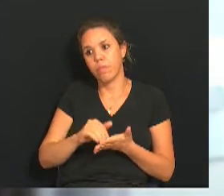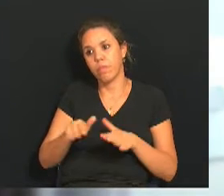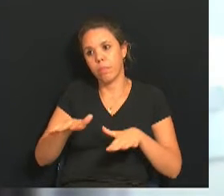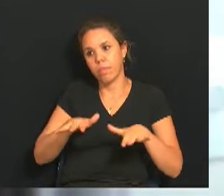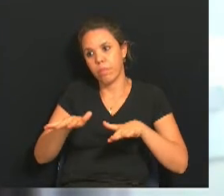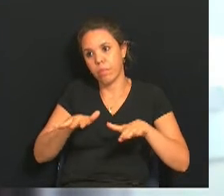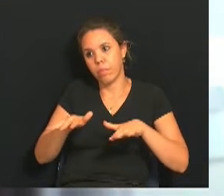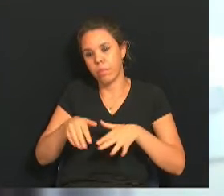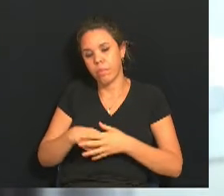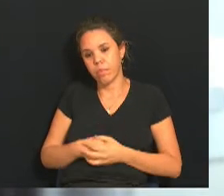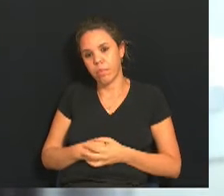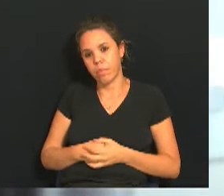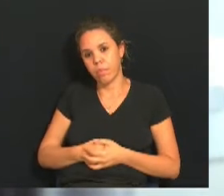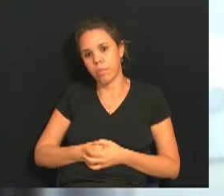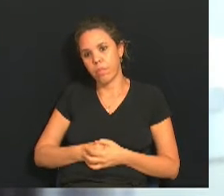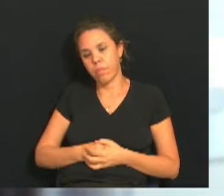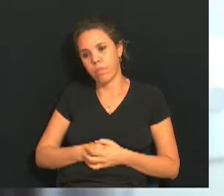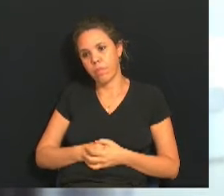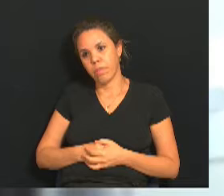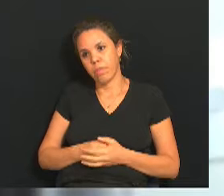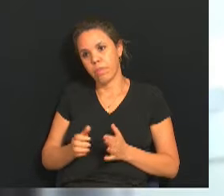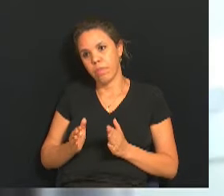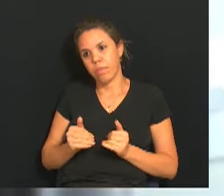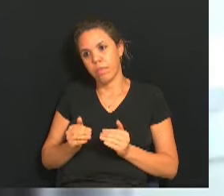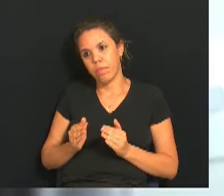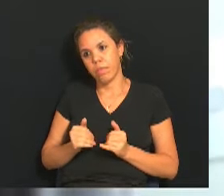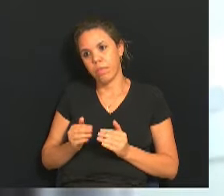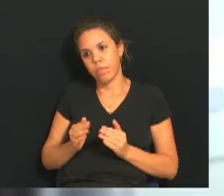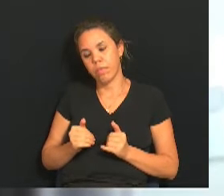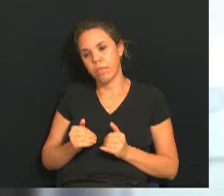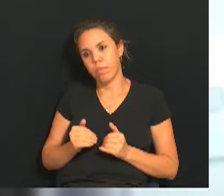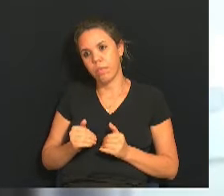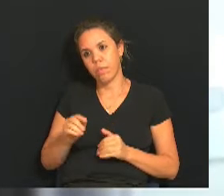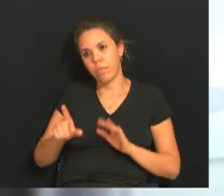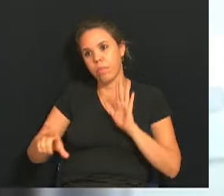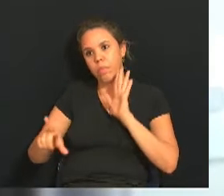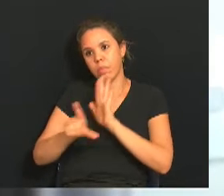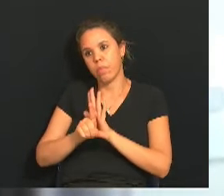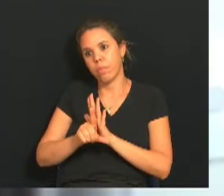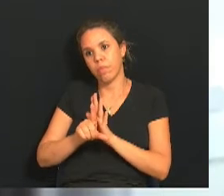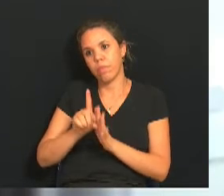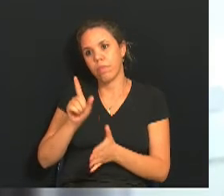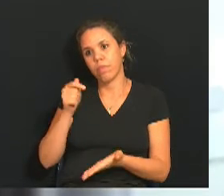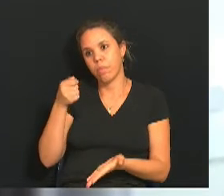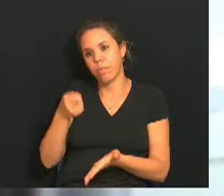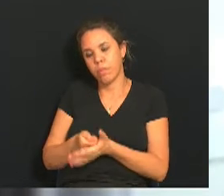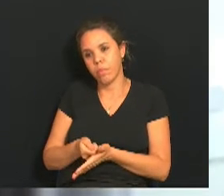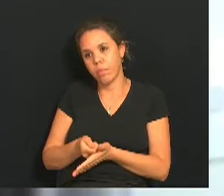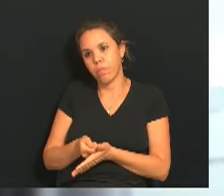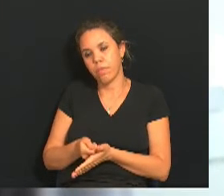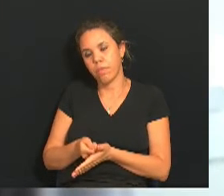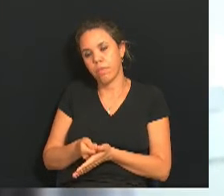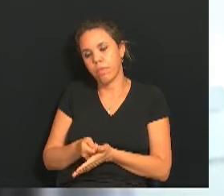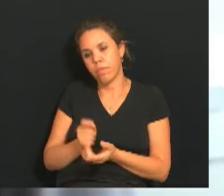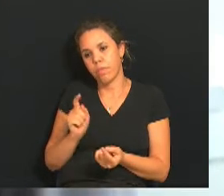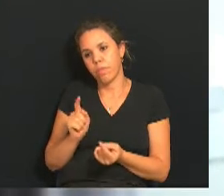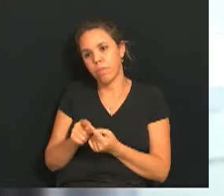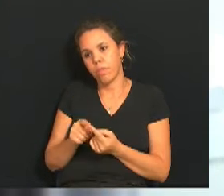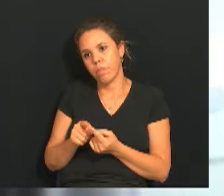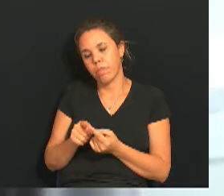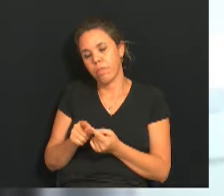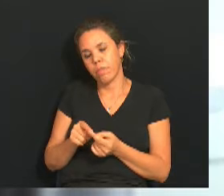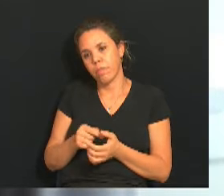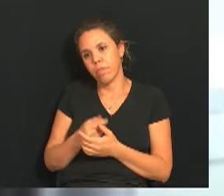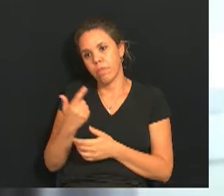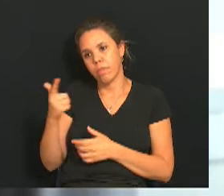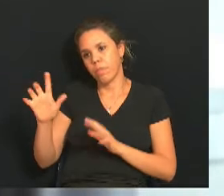por solicitação de alguns colegiados, de que essa lei fosse uma lei concisa, mais objetiva e não tratasse de